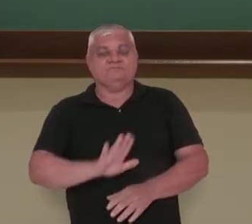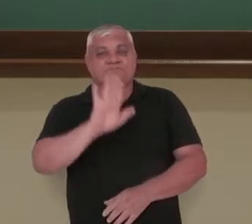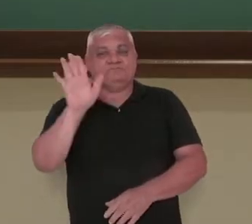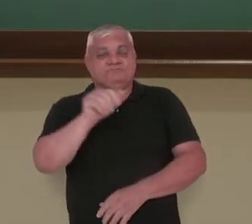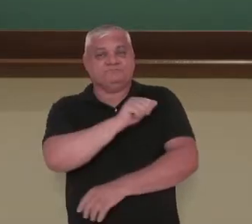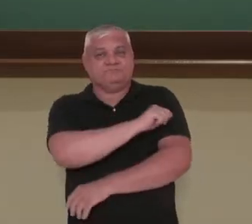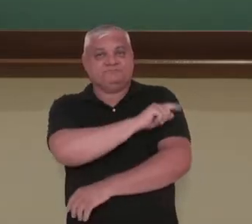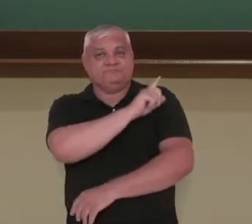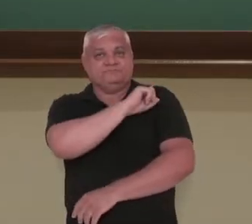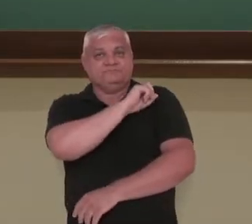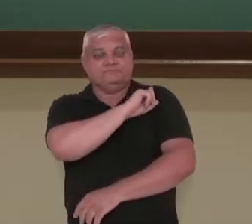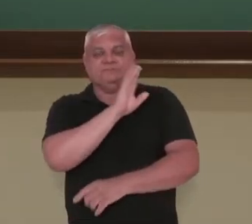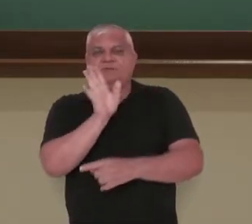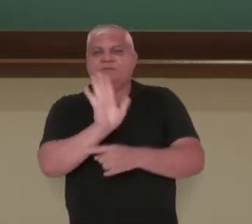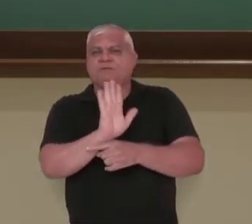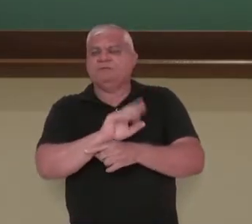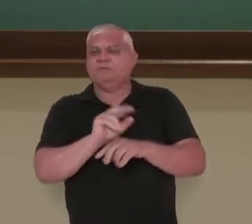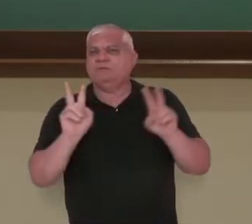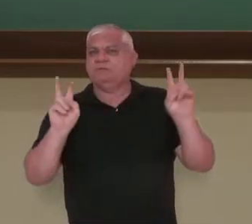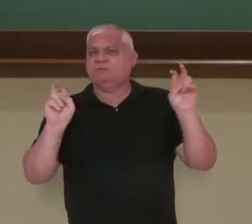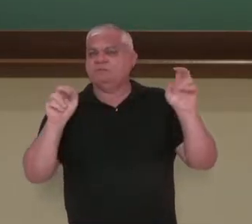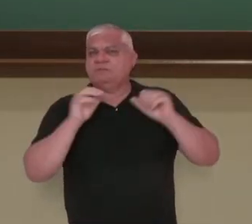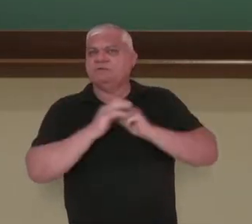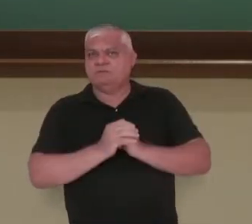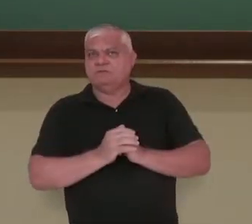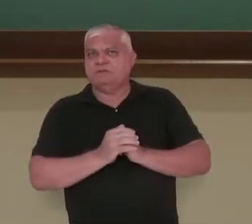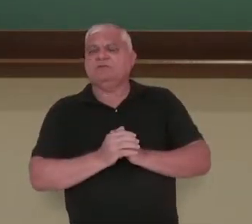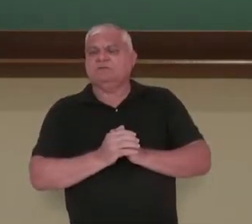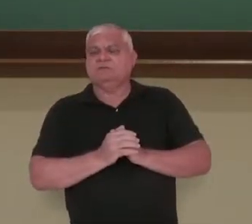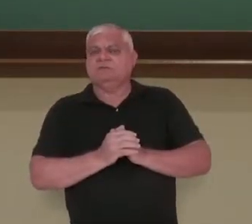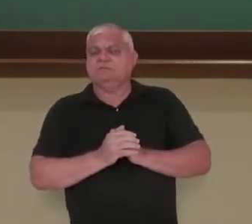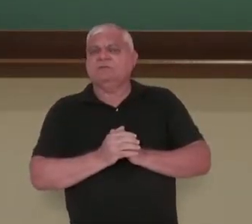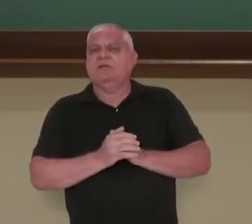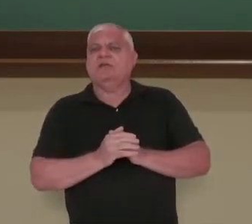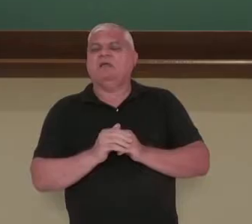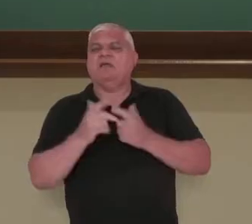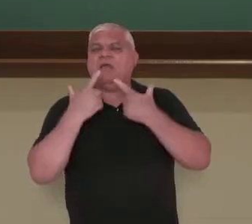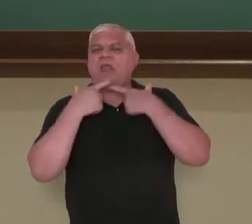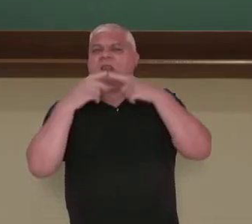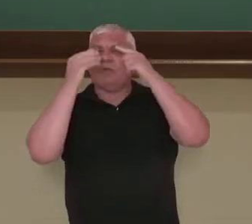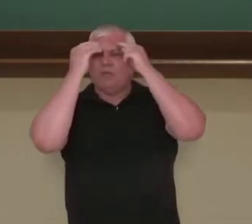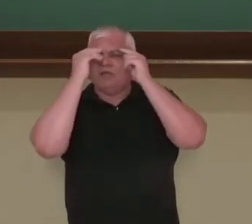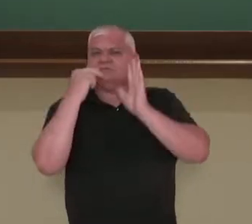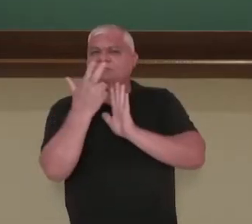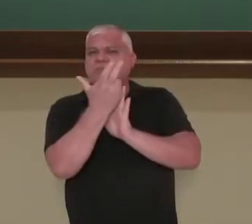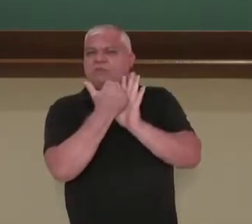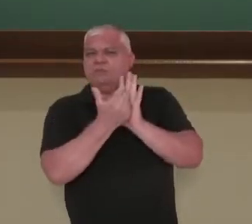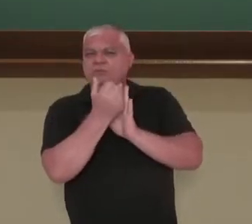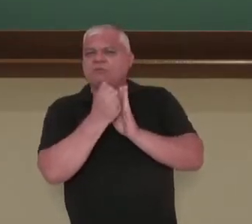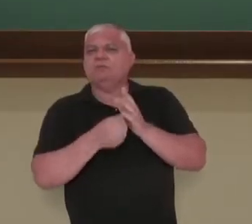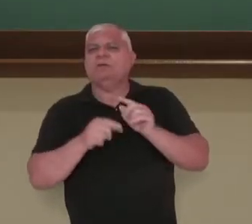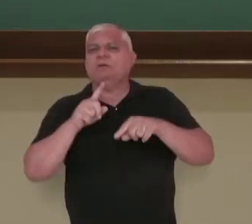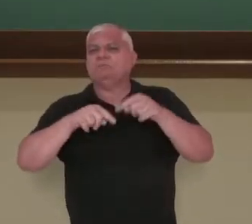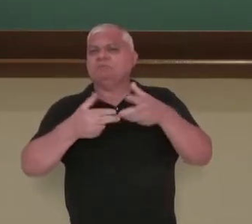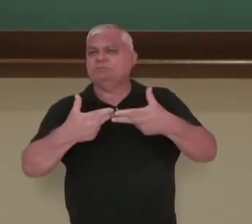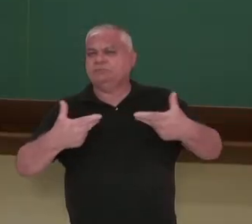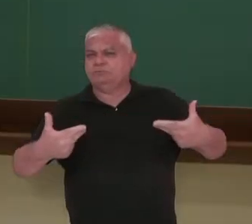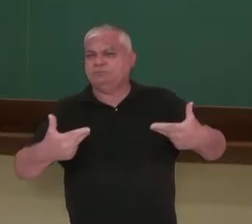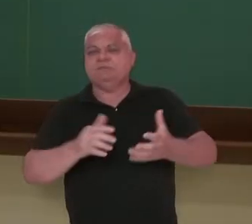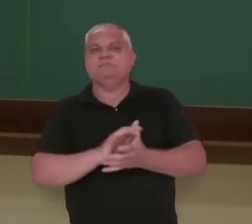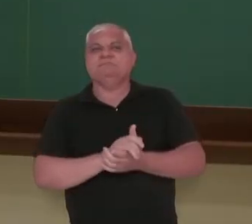Olá, estudantes da primeira série. Nesse vídeo, nós vamos falar sobre a linguagem do desenho e da pintura e suas materialidades.